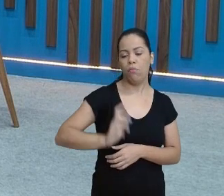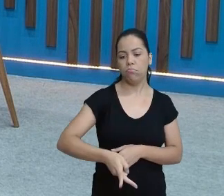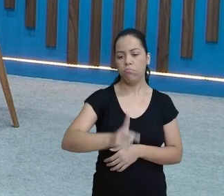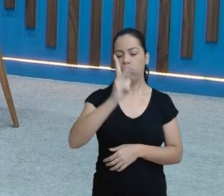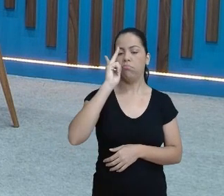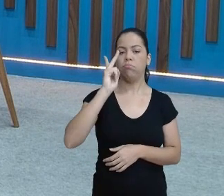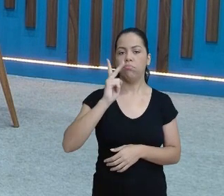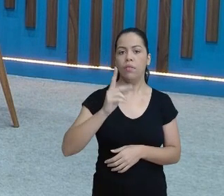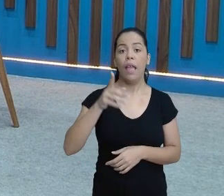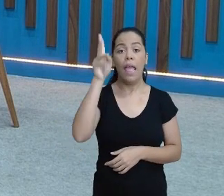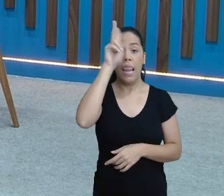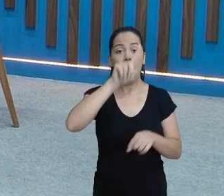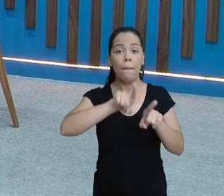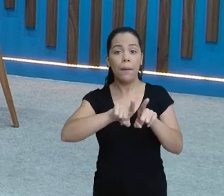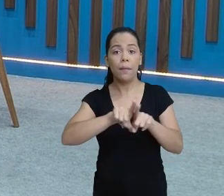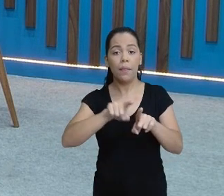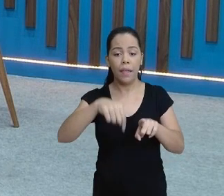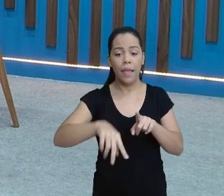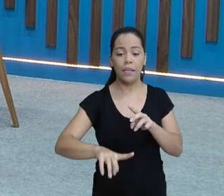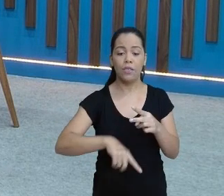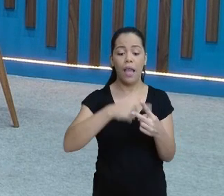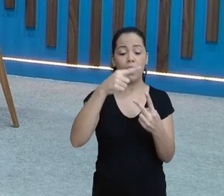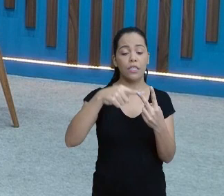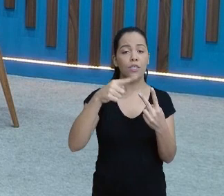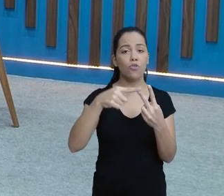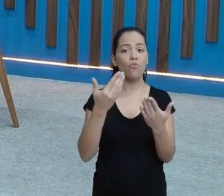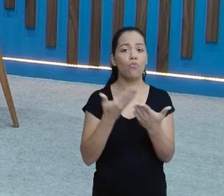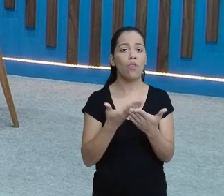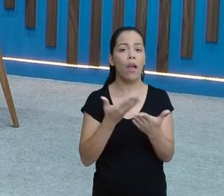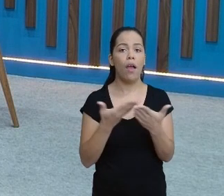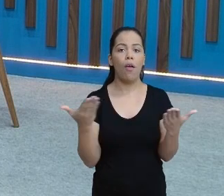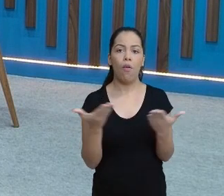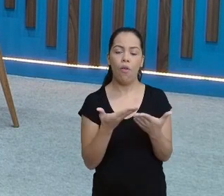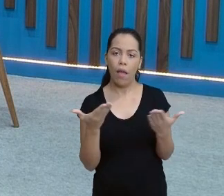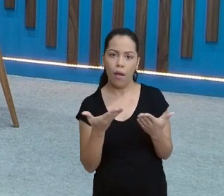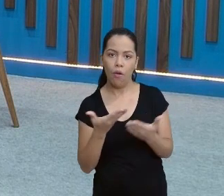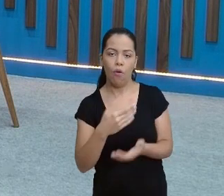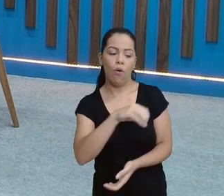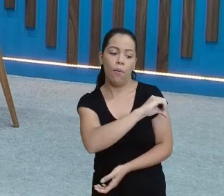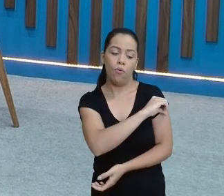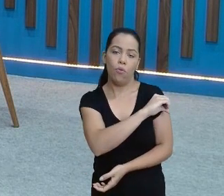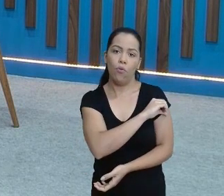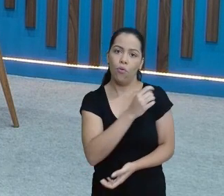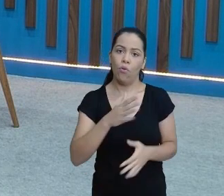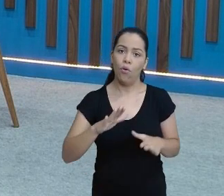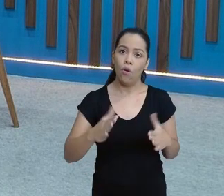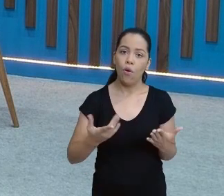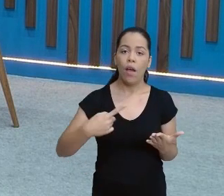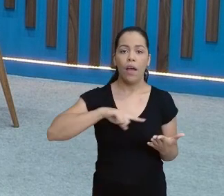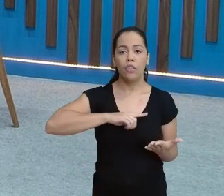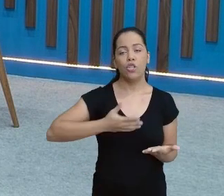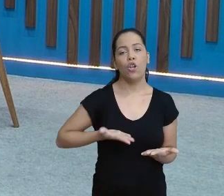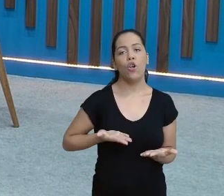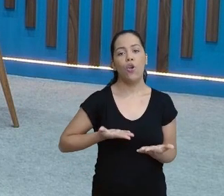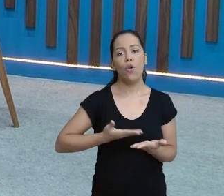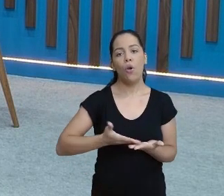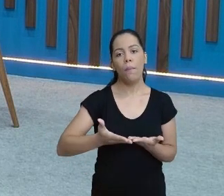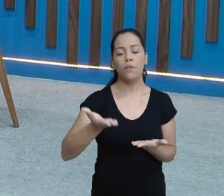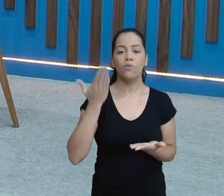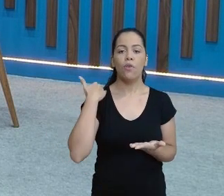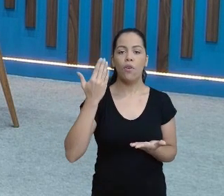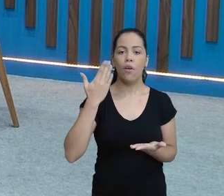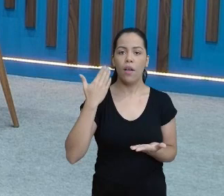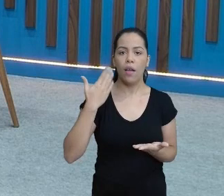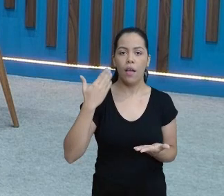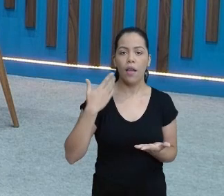é uma segunda aula de um bloco de 2 aulas para o 9º ano, onde a gente começou na aula anterior a falar um